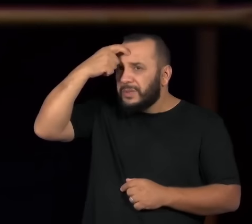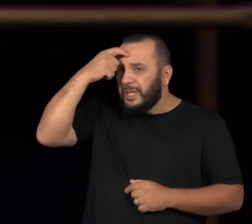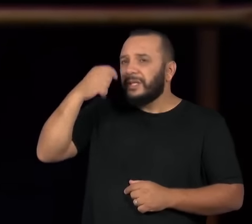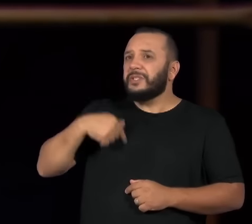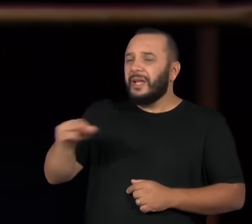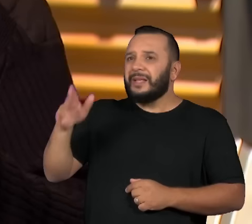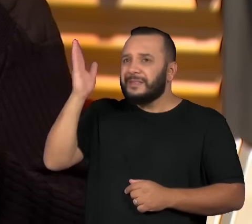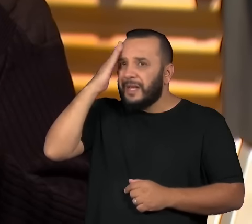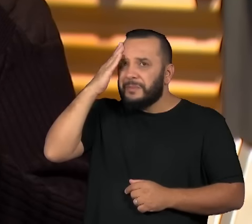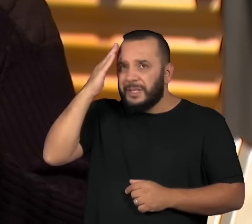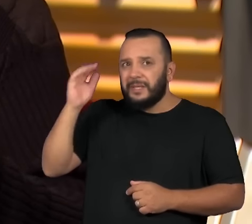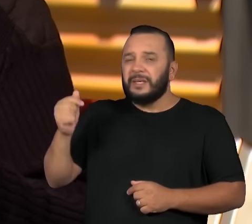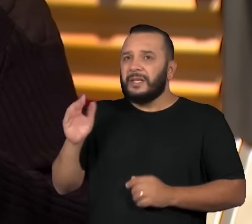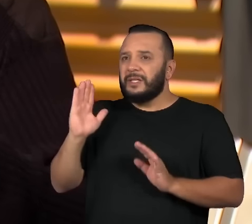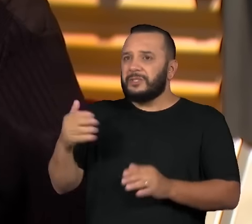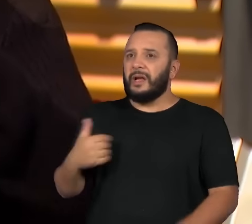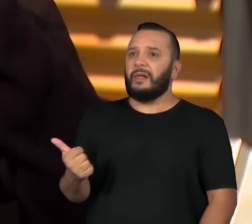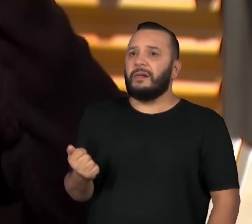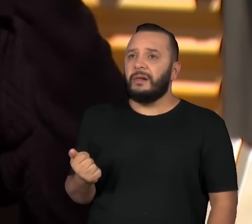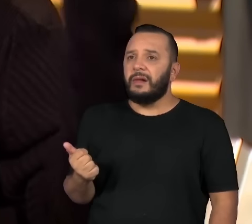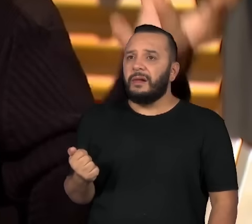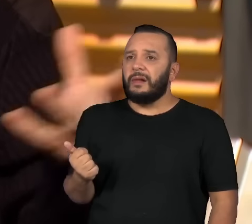Só apertando aquela porra daquela maquininha.